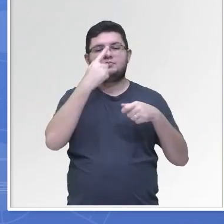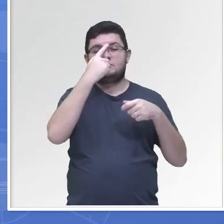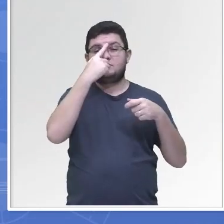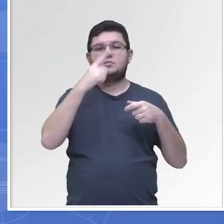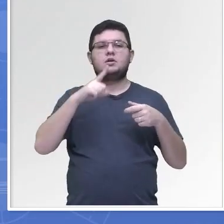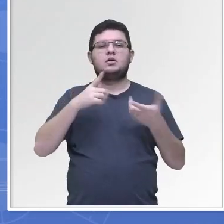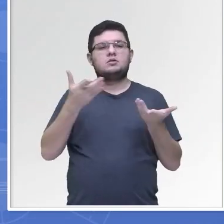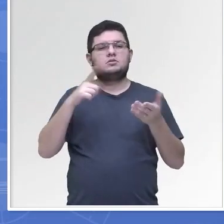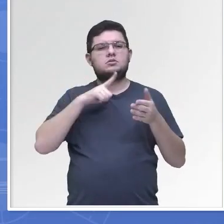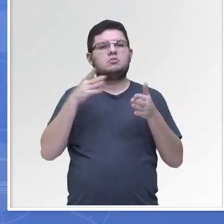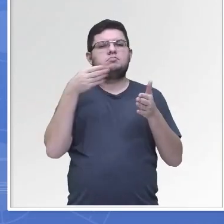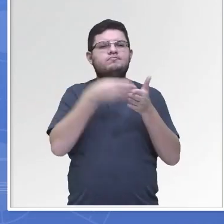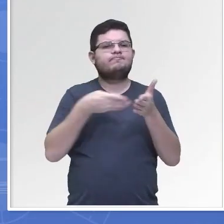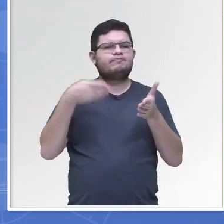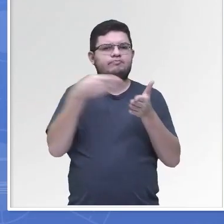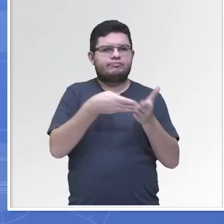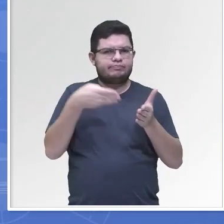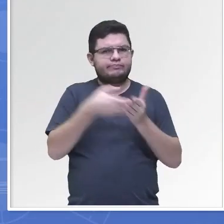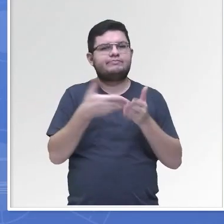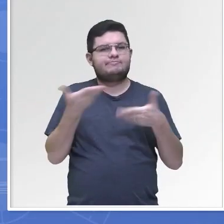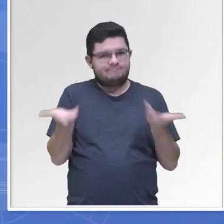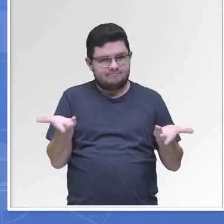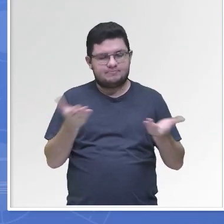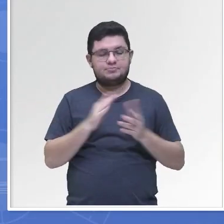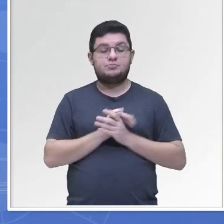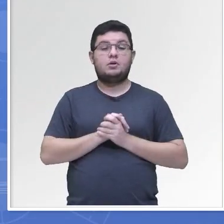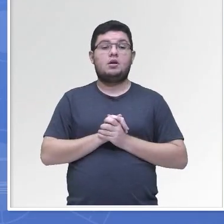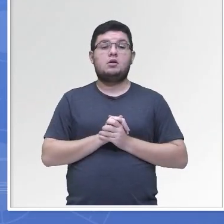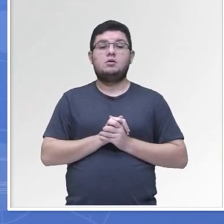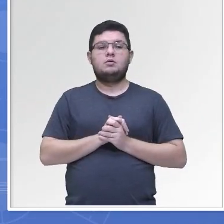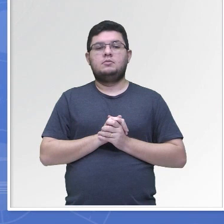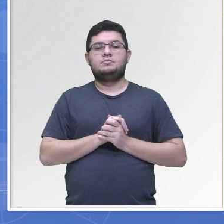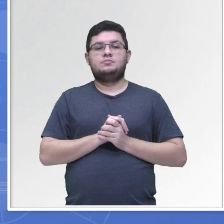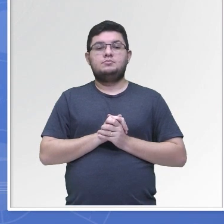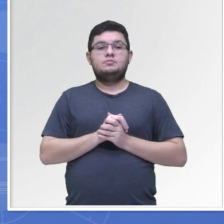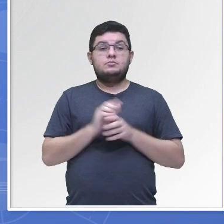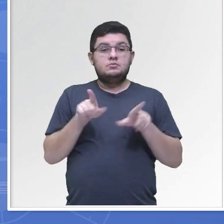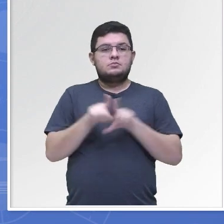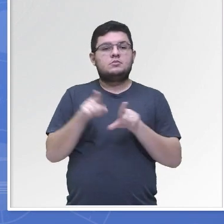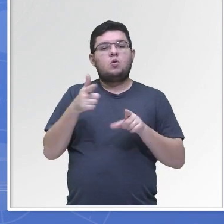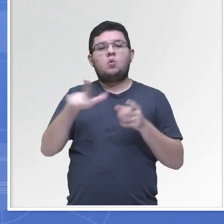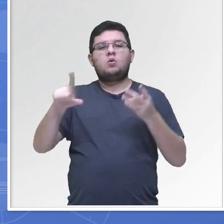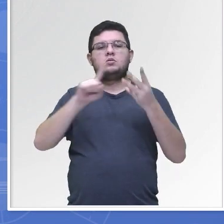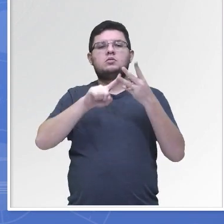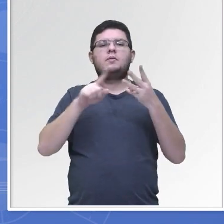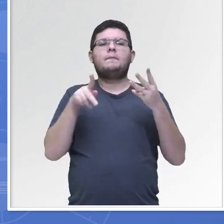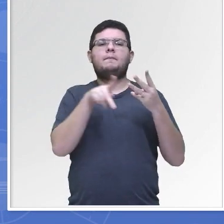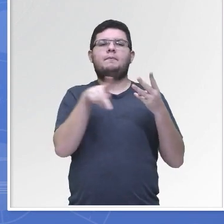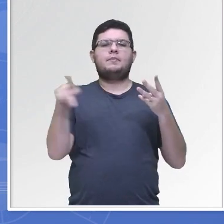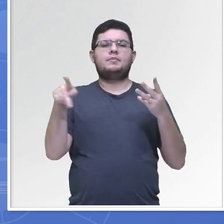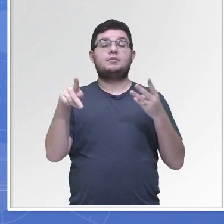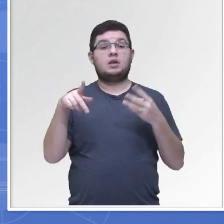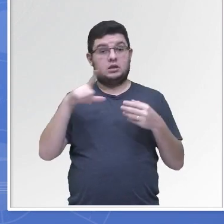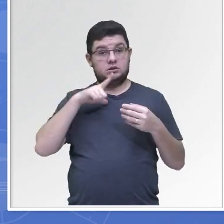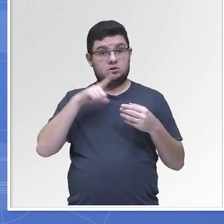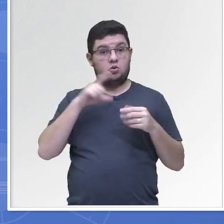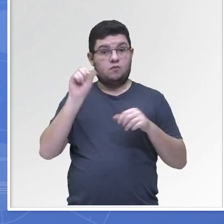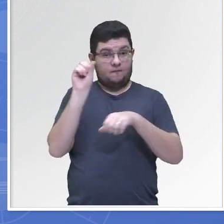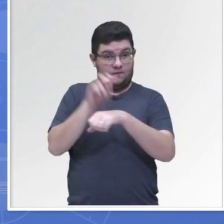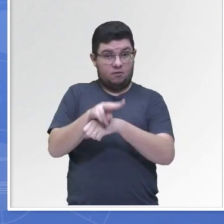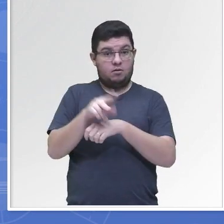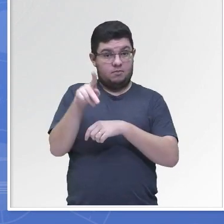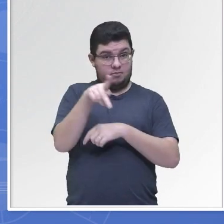direito ao voto, não é isso? Próximo ponto, presidencialismo. Foi estabelecido o cargo de presidente